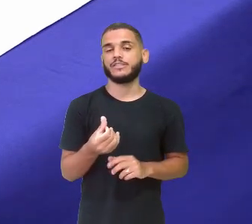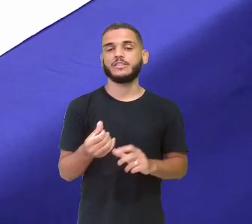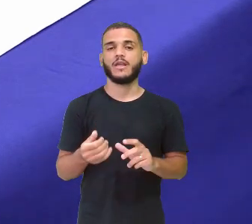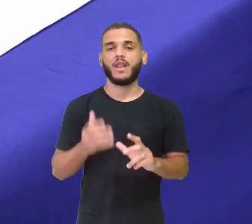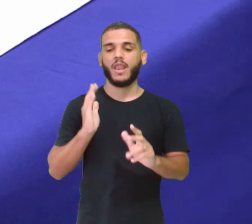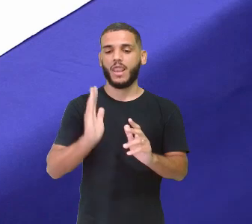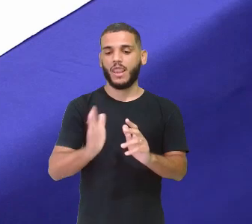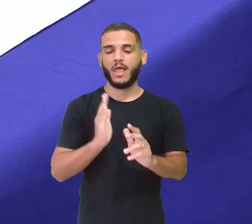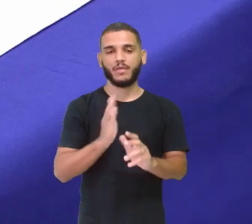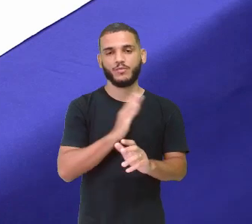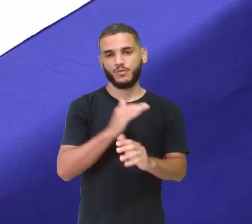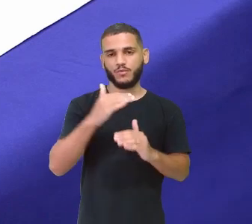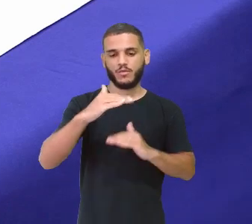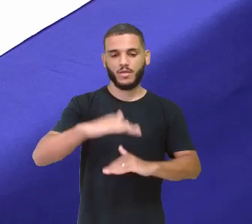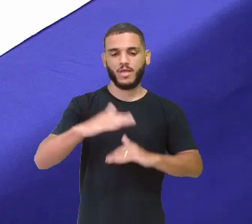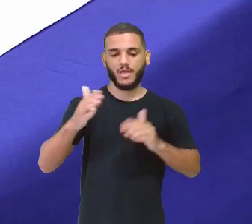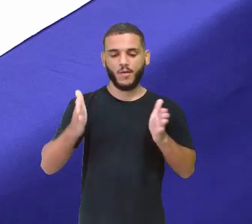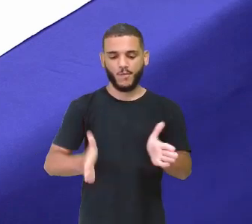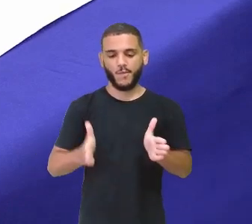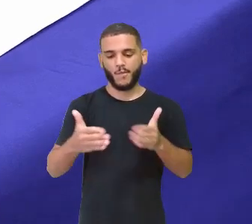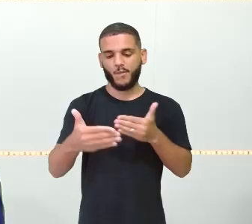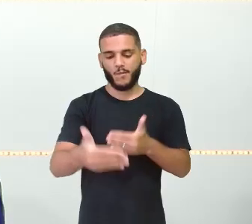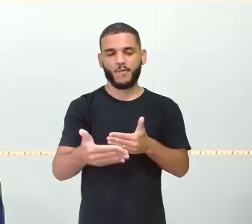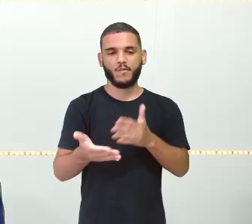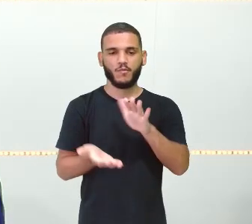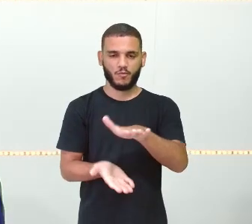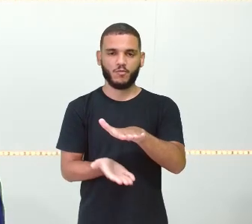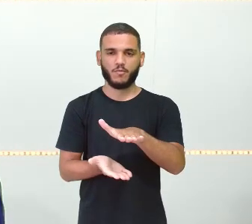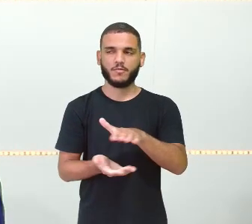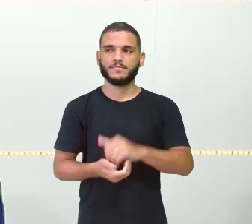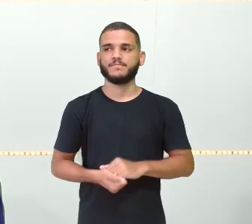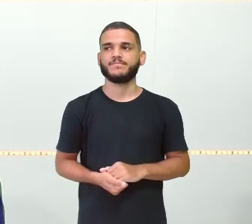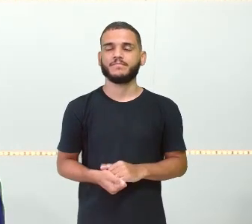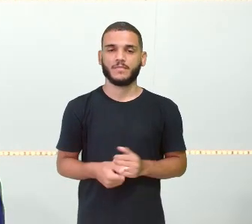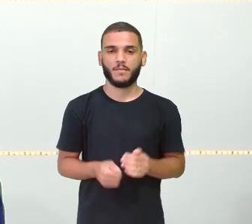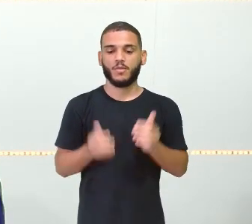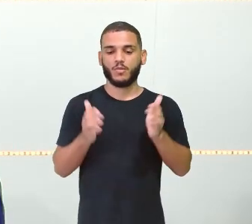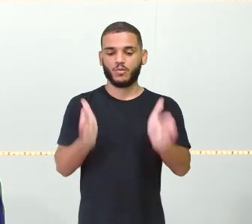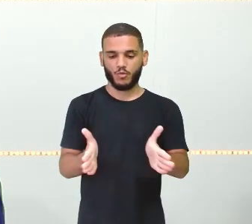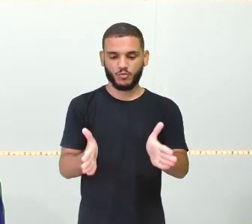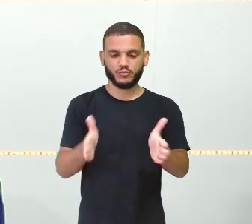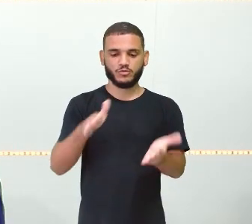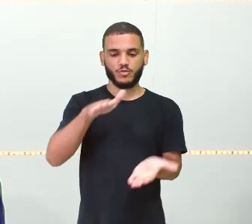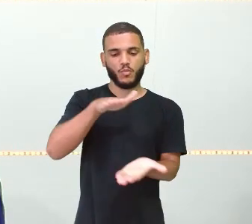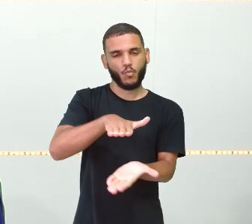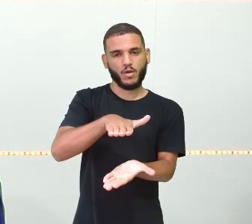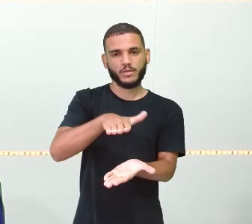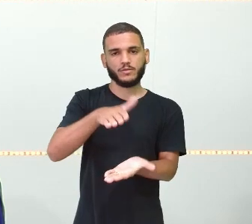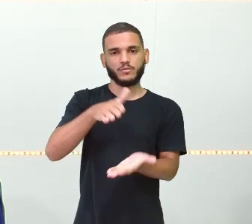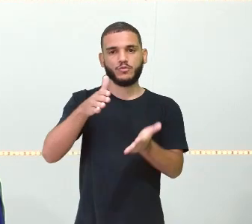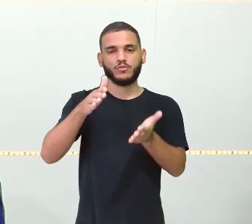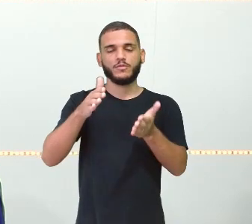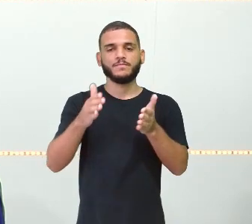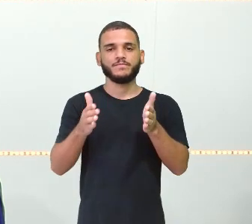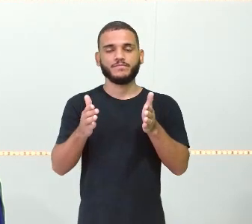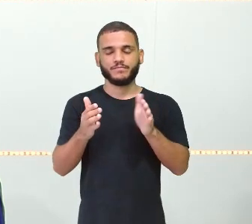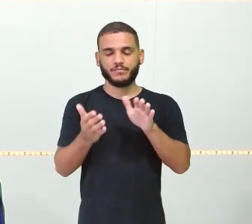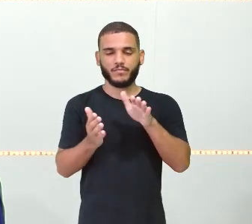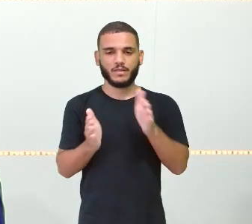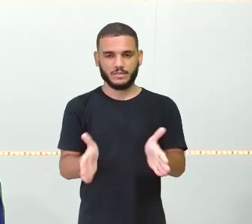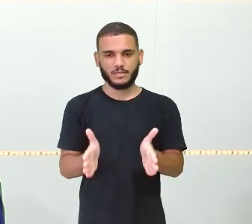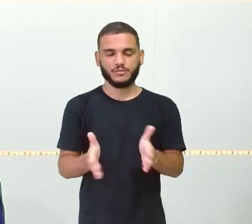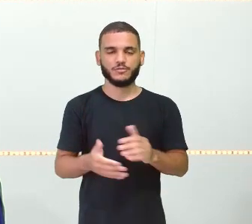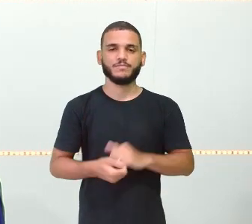meu cubo. O cubo lembra um dado, né? Aquele dado que a gente joga em jogo